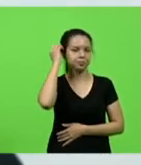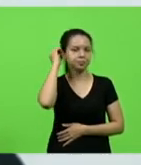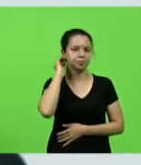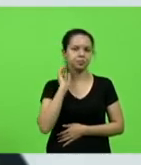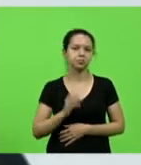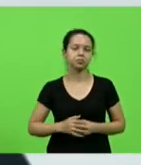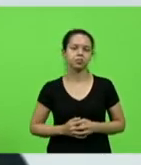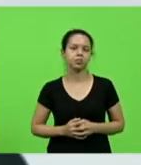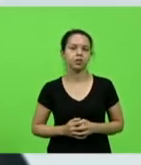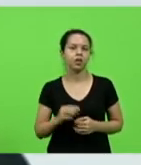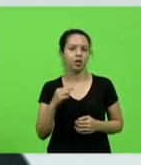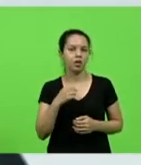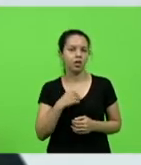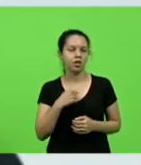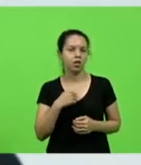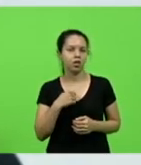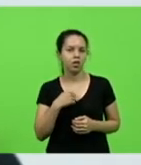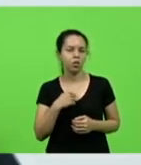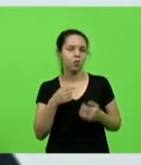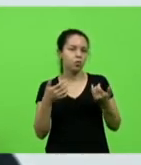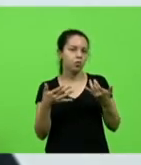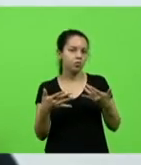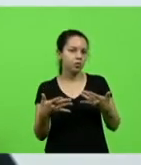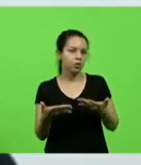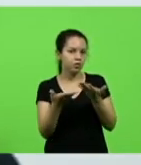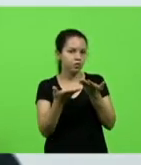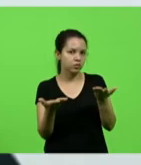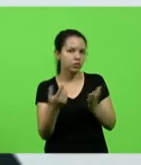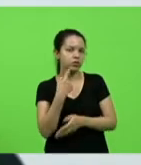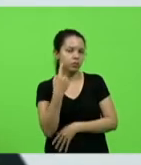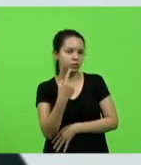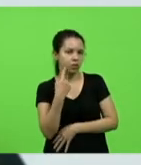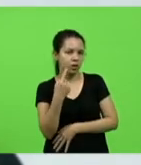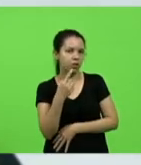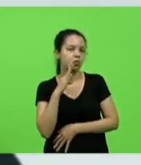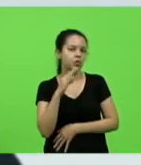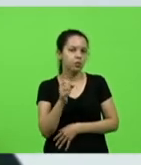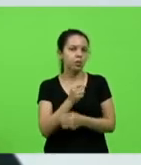contraponto, deputada e demais deputados, deputado Bruno Souza, um grande abraço também.